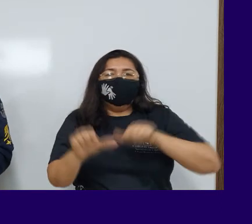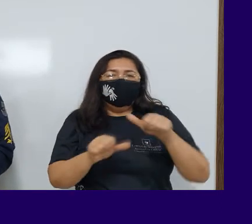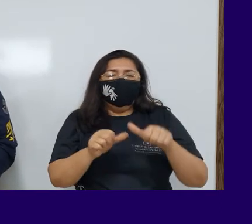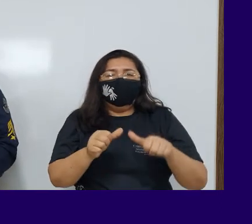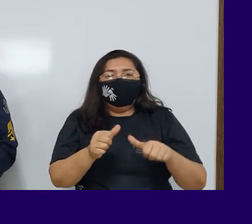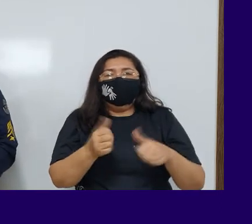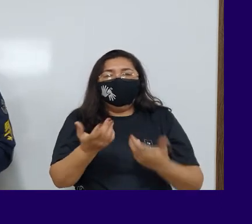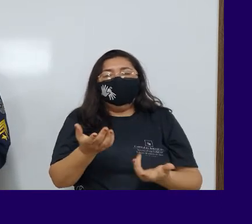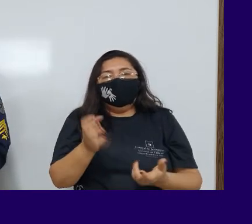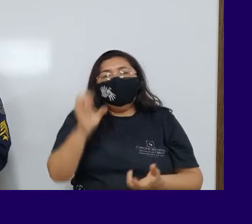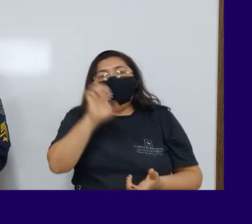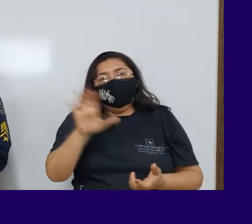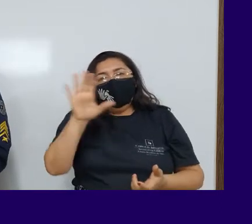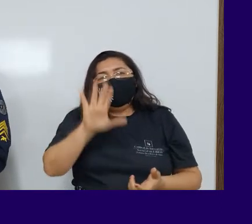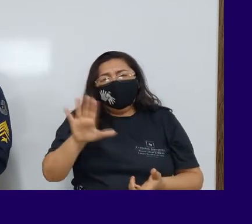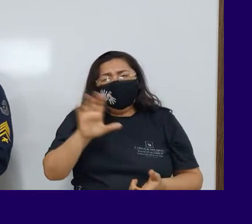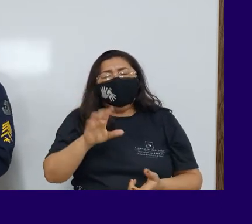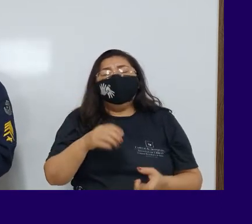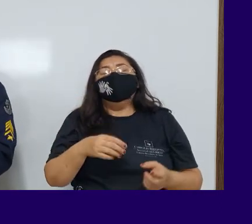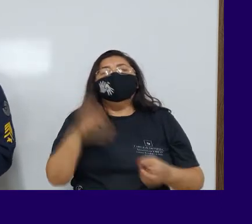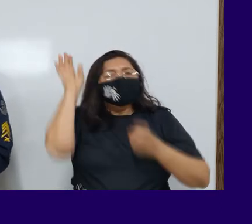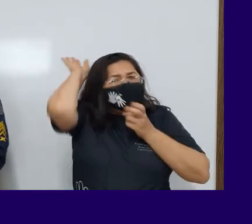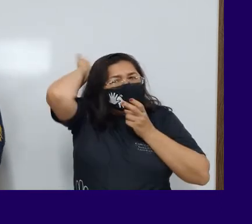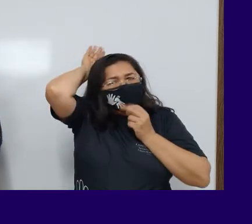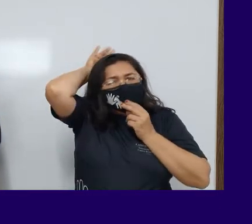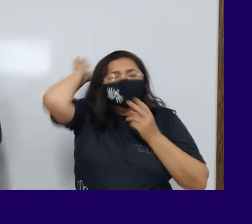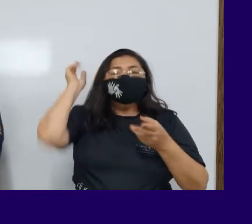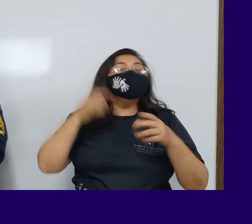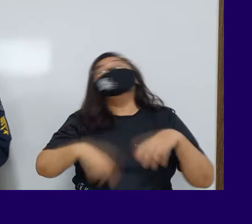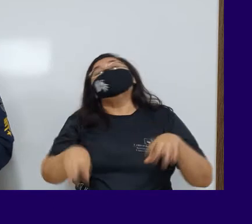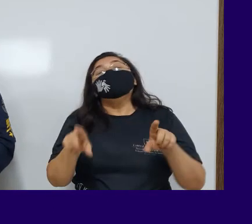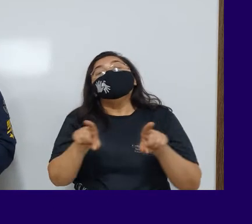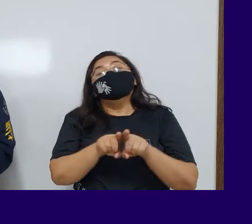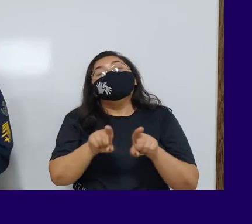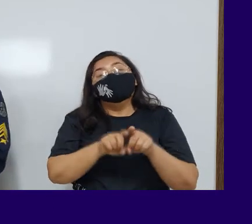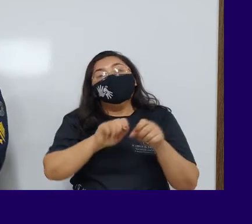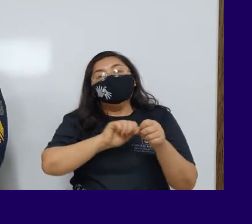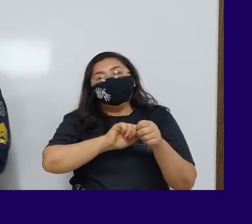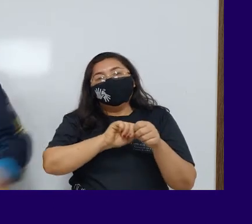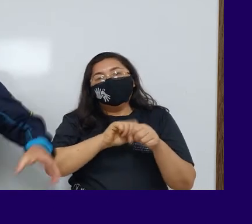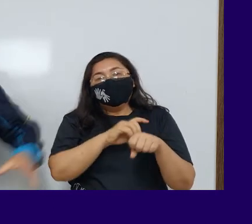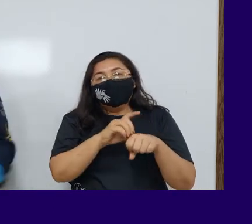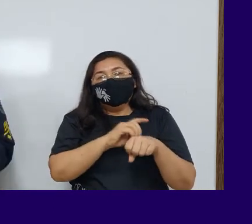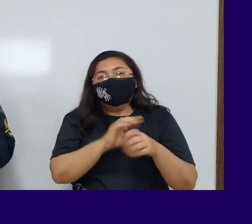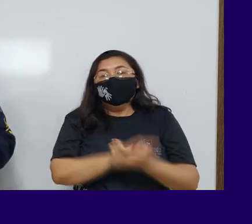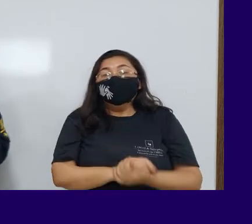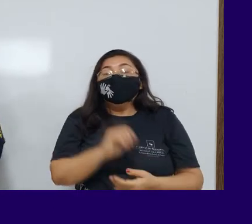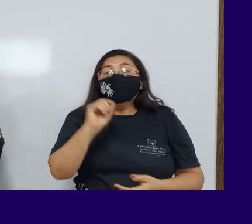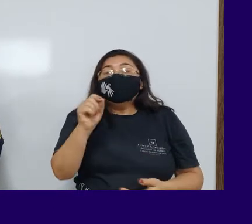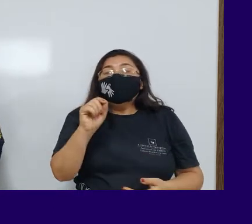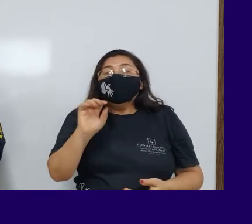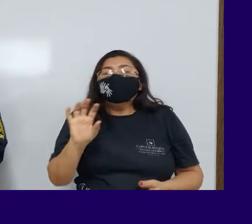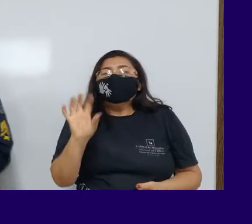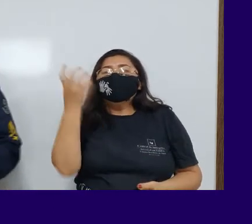essa planta pode ter sido trazida pelos índios. Por volta de 1840 a 1850, surgiram as primeiras descrições